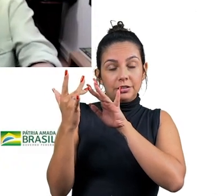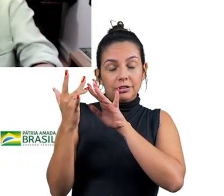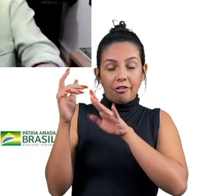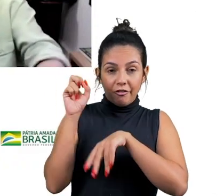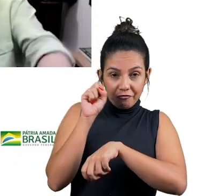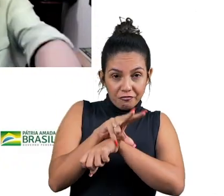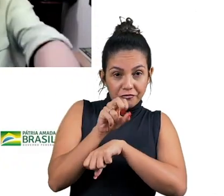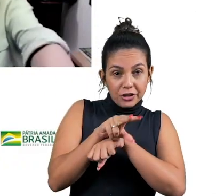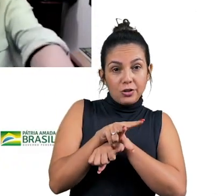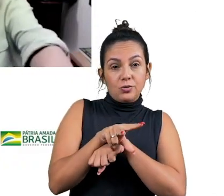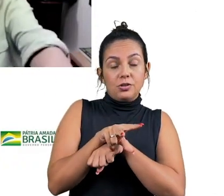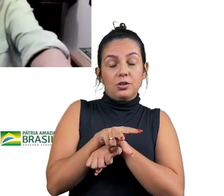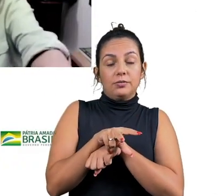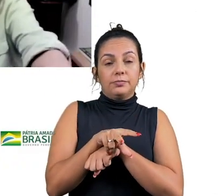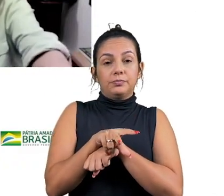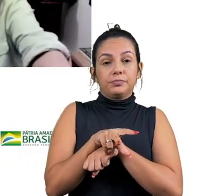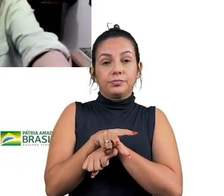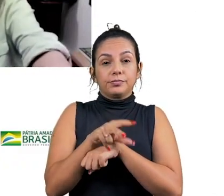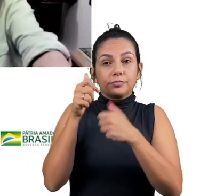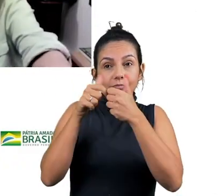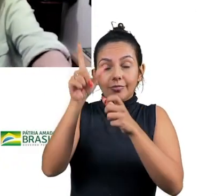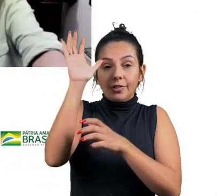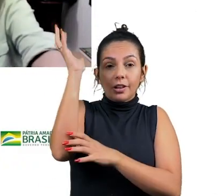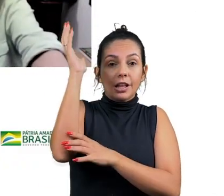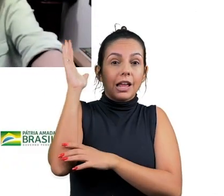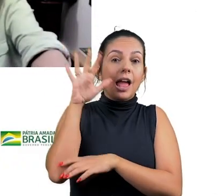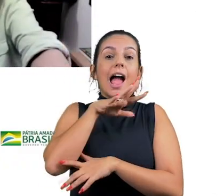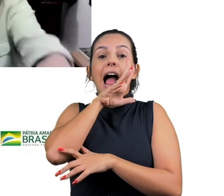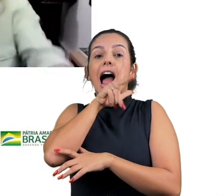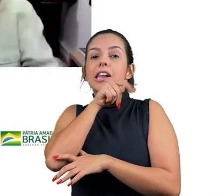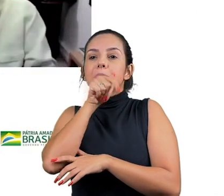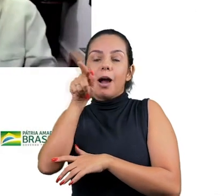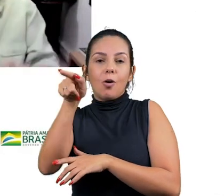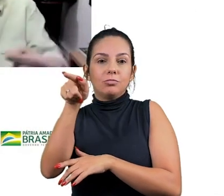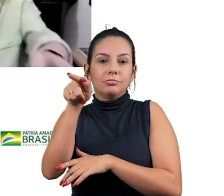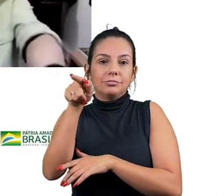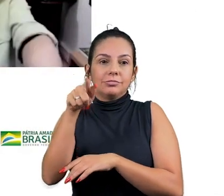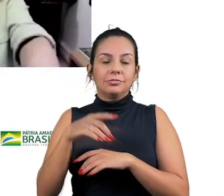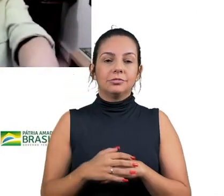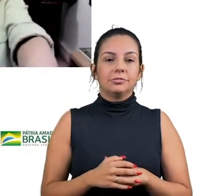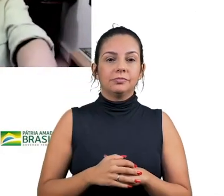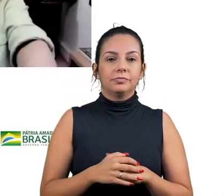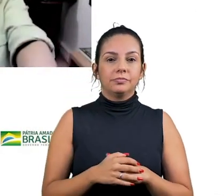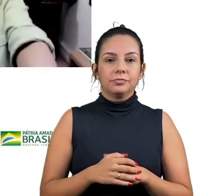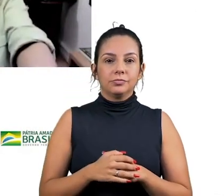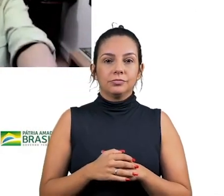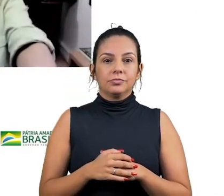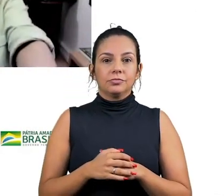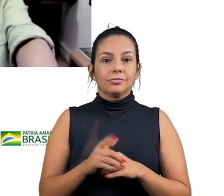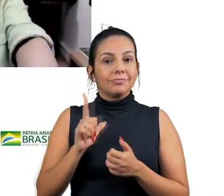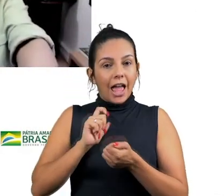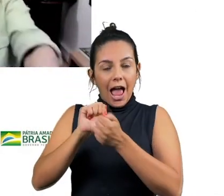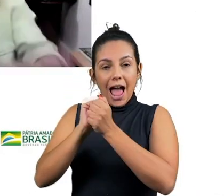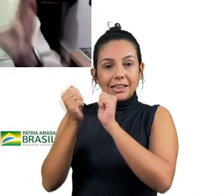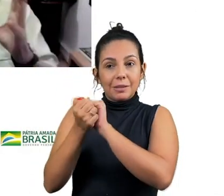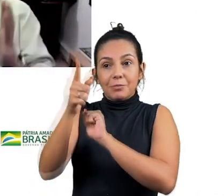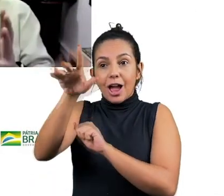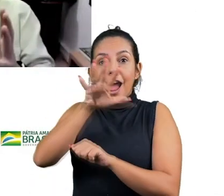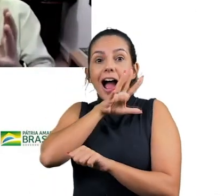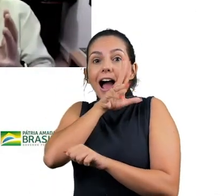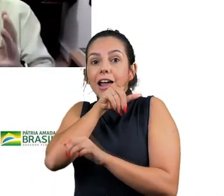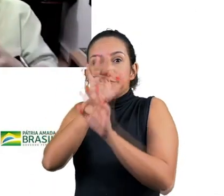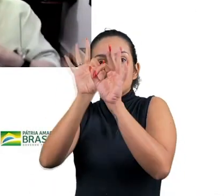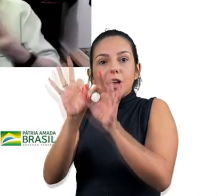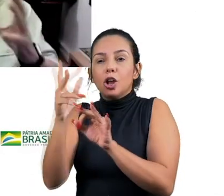vírus, que está num animal silvestre. Ele está perfeitamente adaptado ao